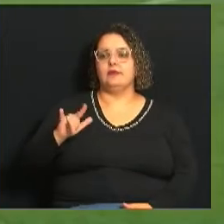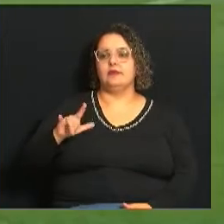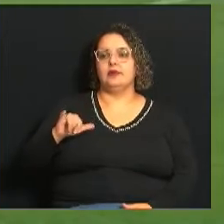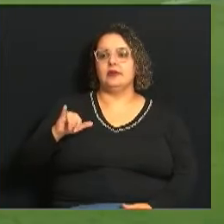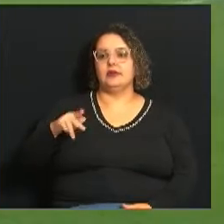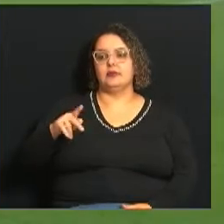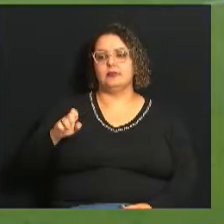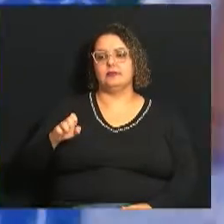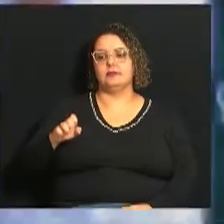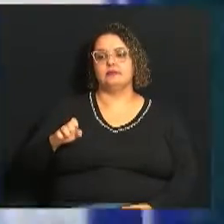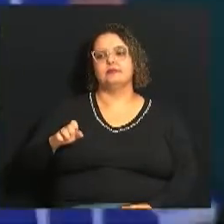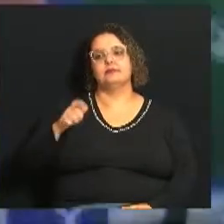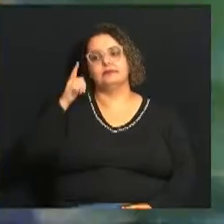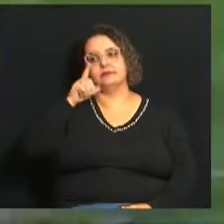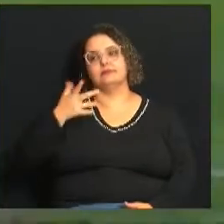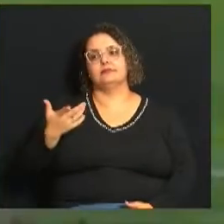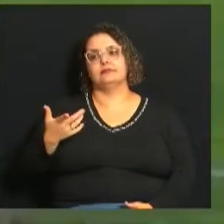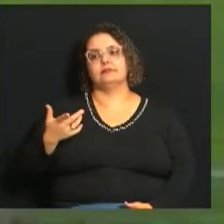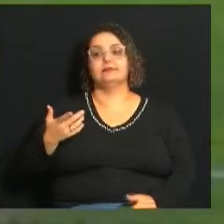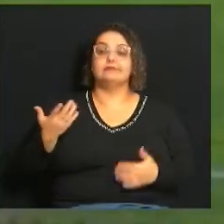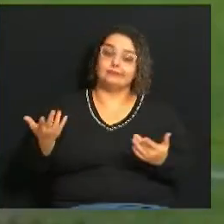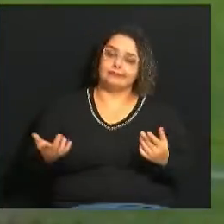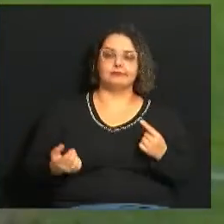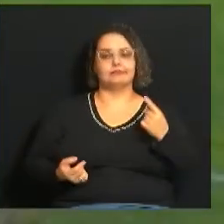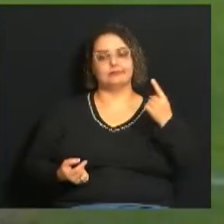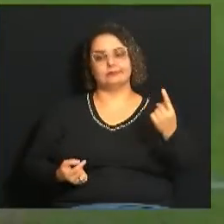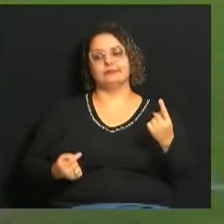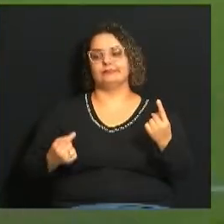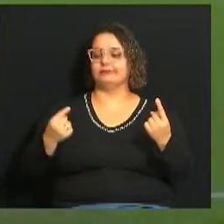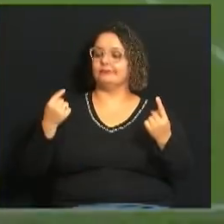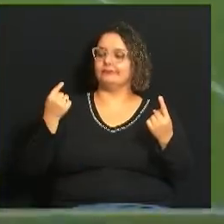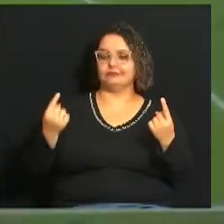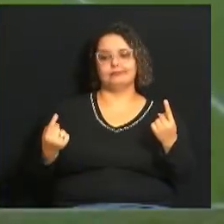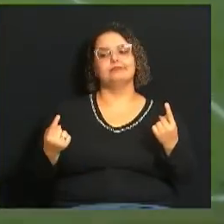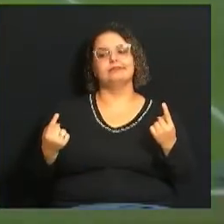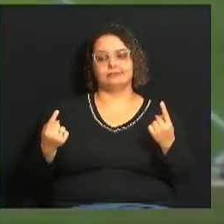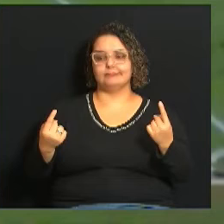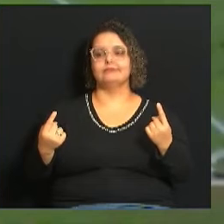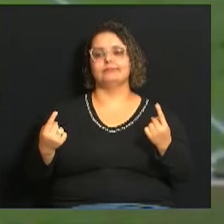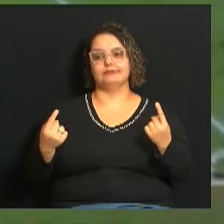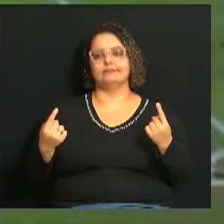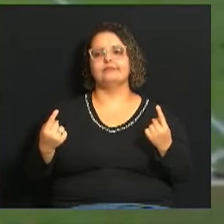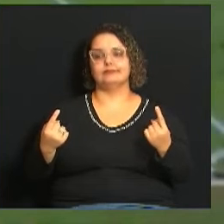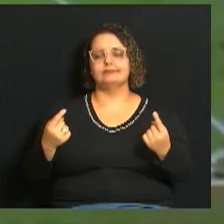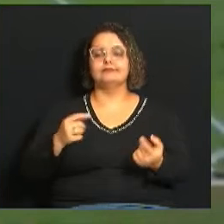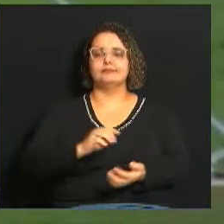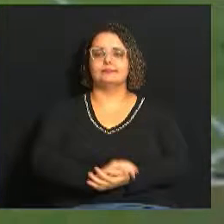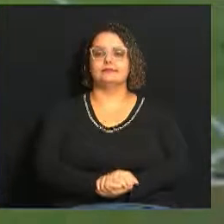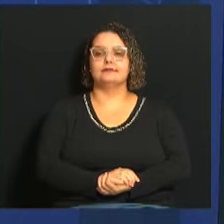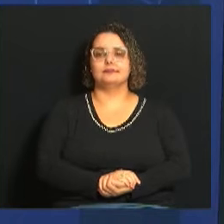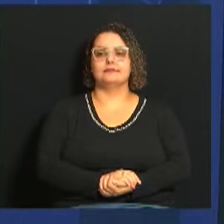no ângulo. E ficou nisso. Tombense 1, Guarani também 1.